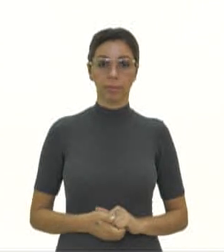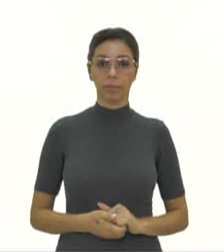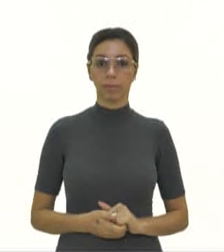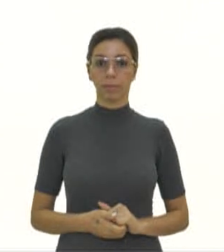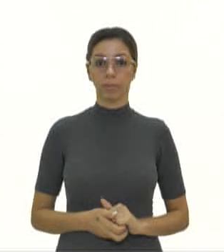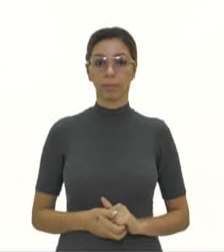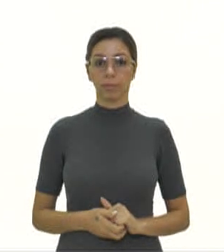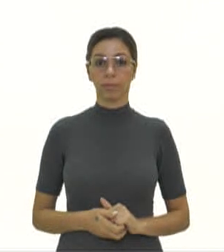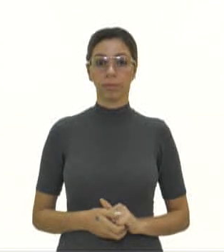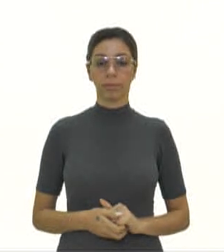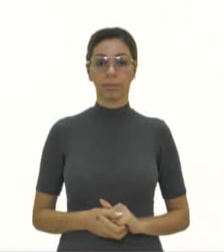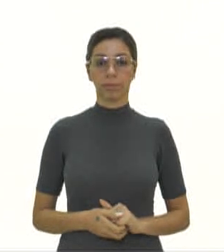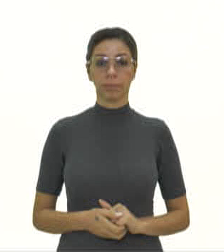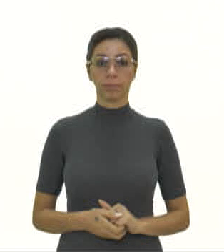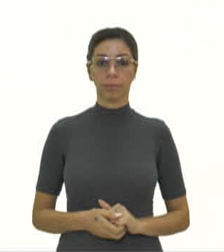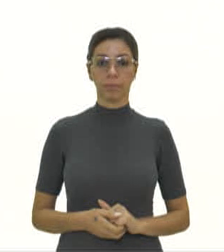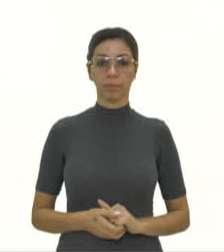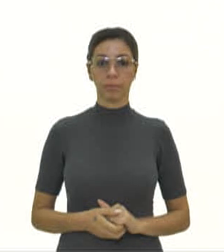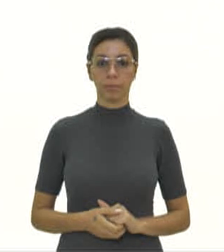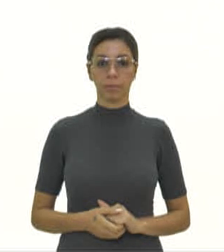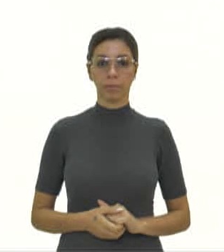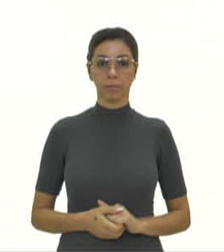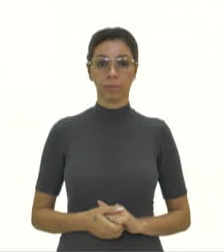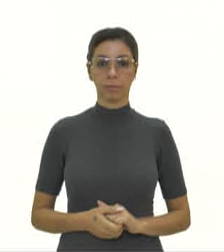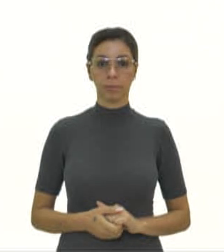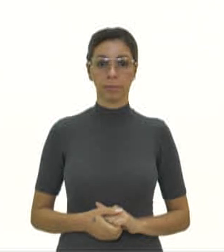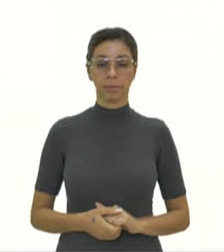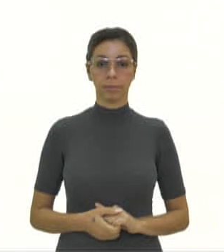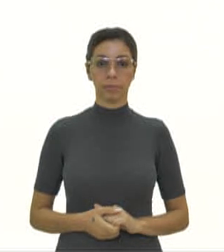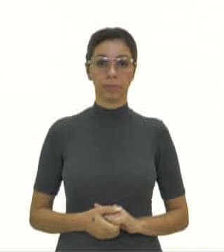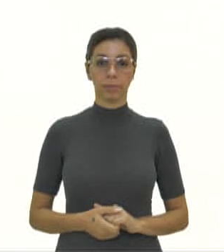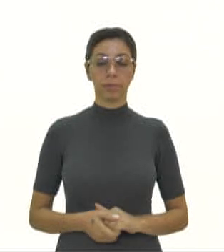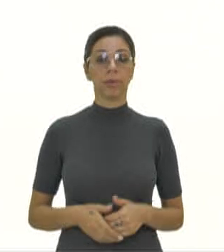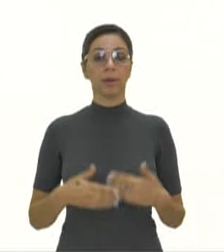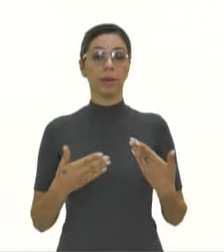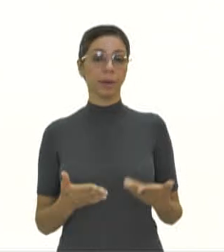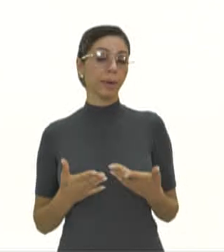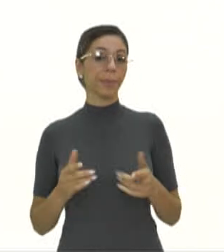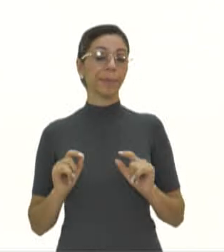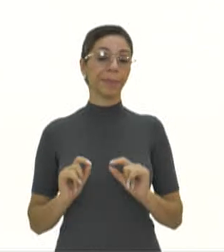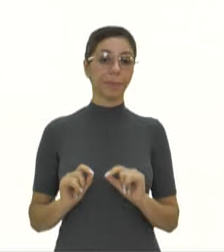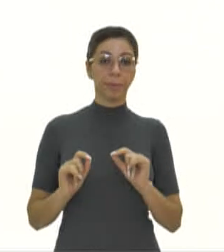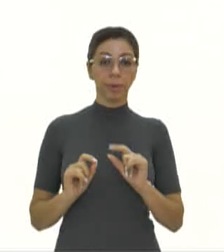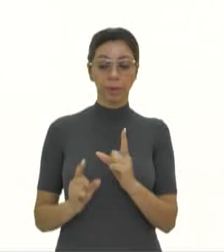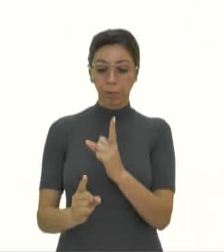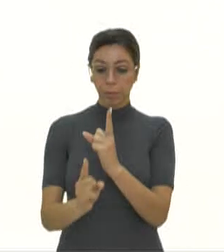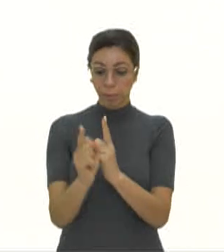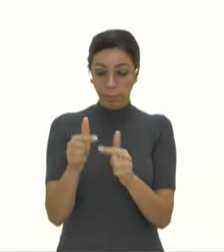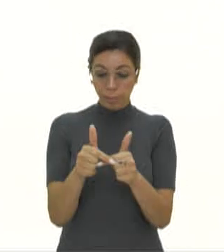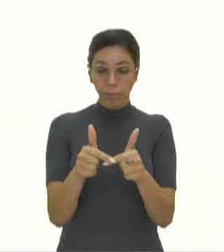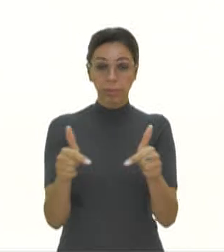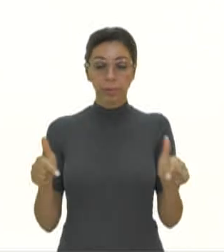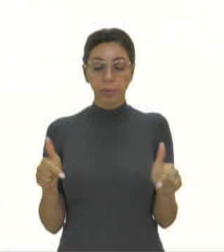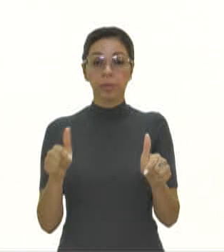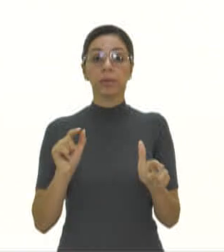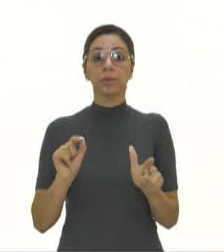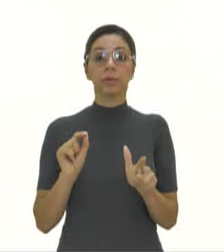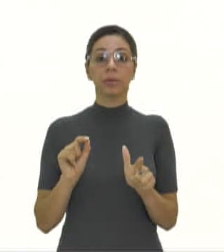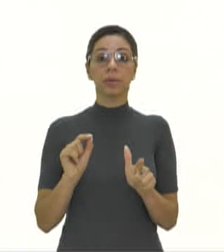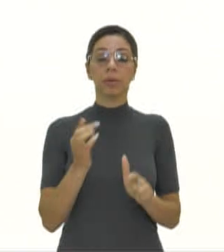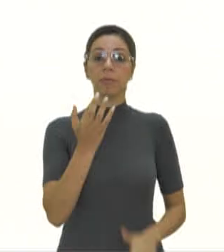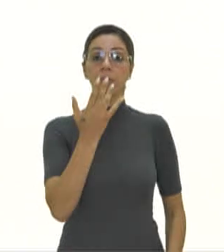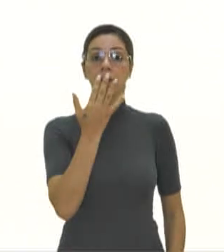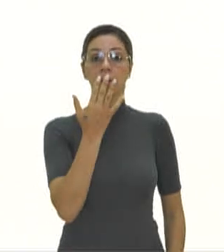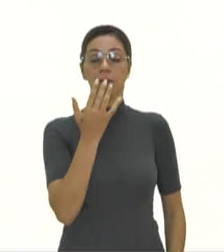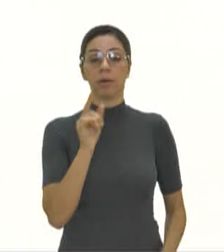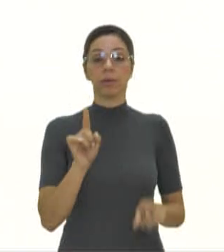mauve. Perkin accidentally dyed his clothes. Então, Perkin acidentalmente descobriu uma cura sintética